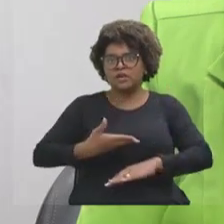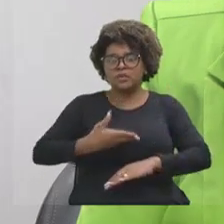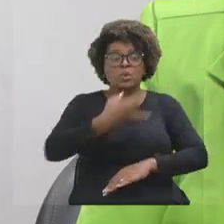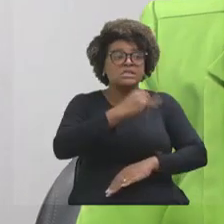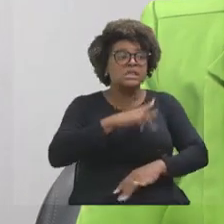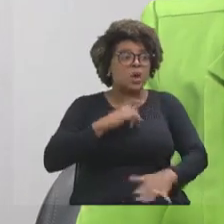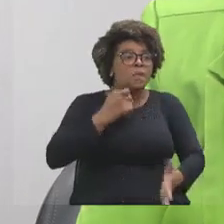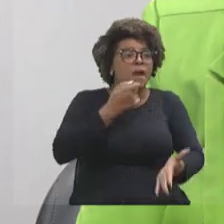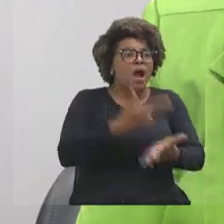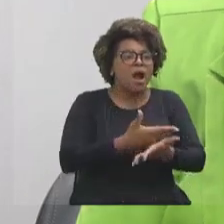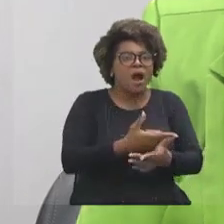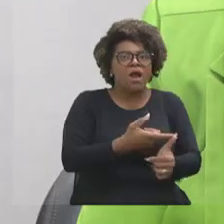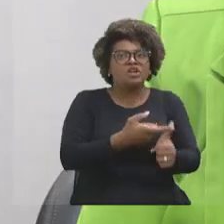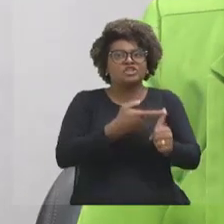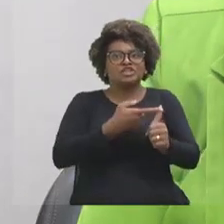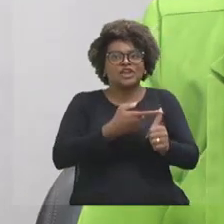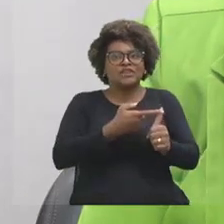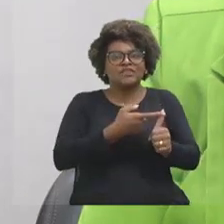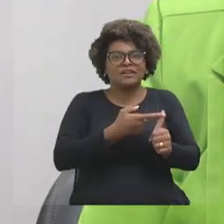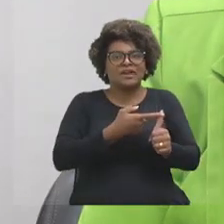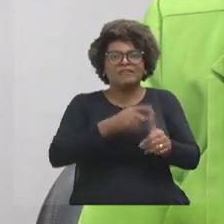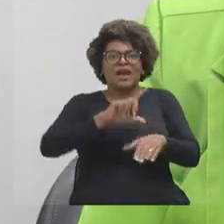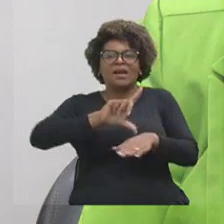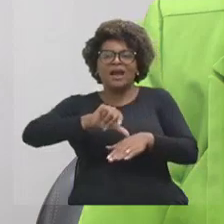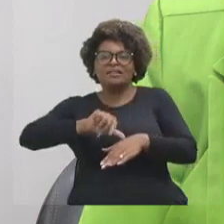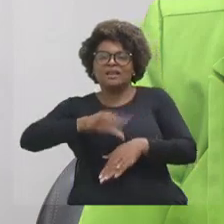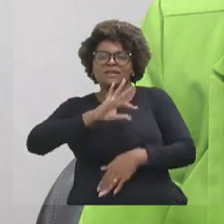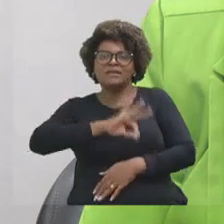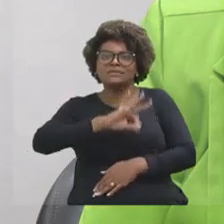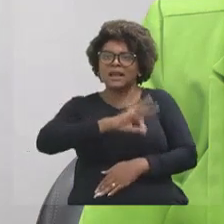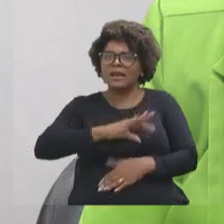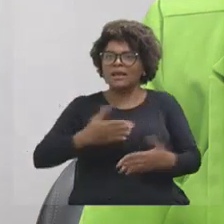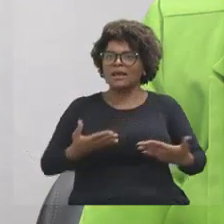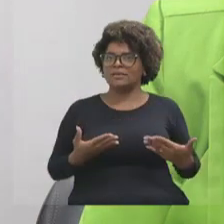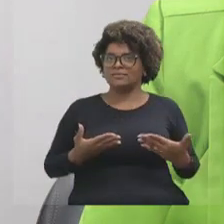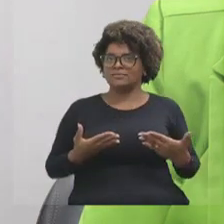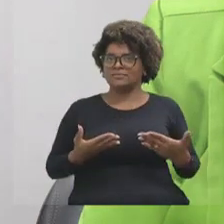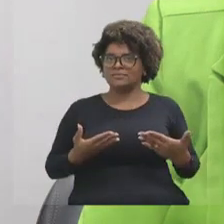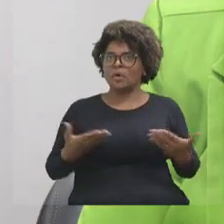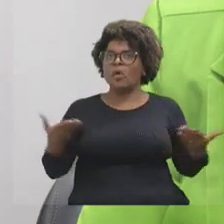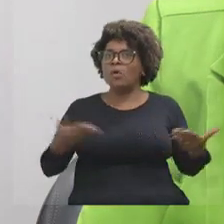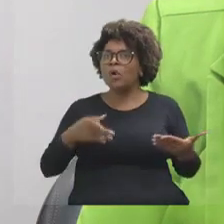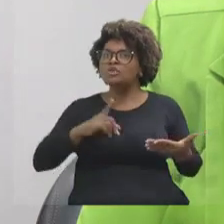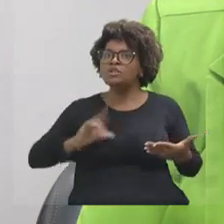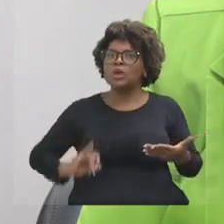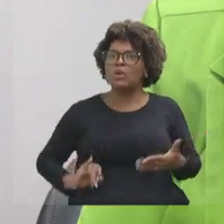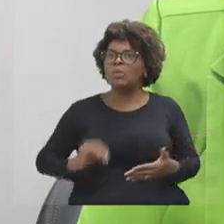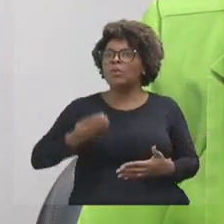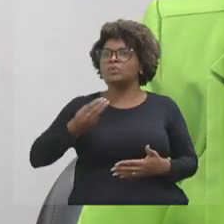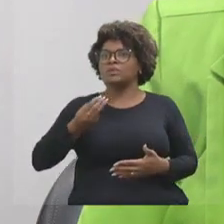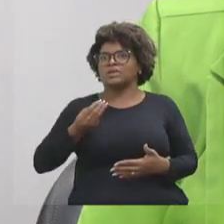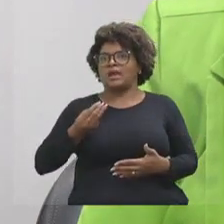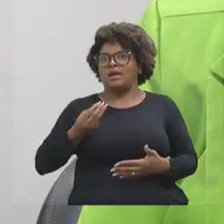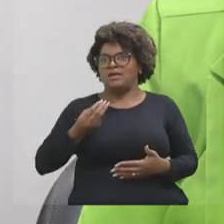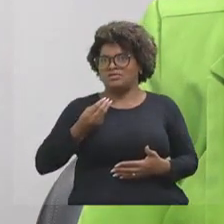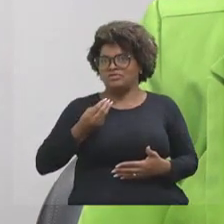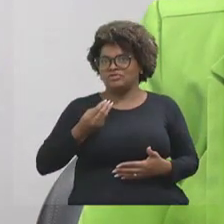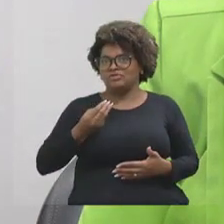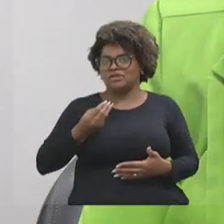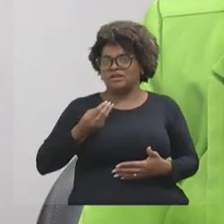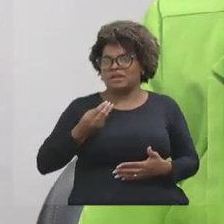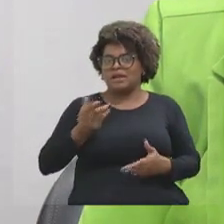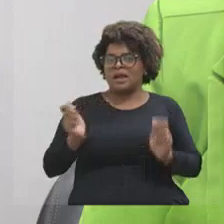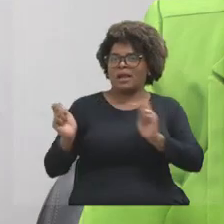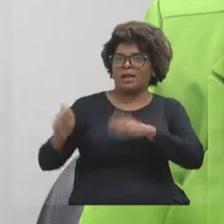eu acho que hoje nós temos uma oportunidade e uma pessoa que tem capacidade que é o Fábio que a gente vê que consegue fazer essa